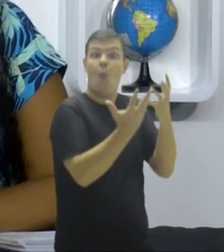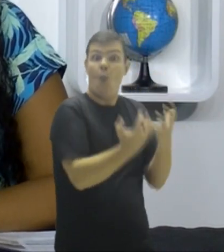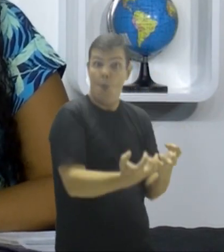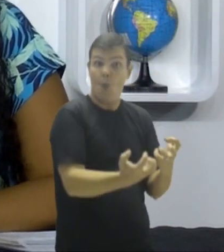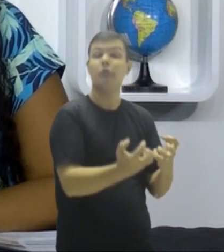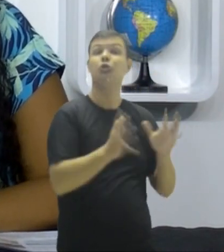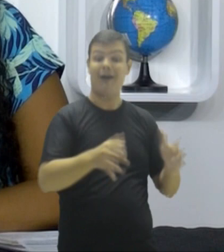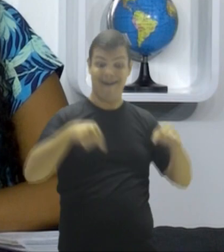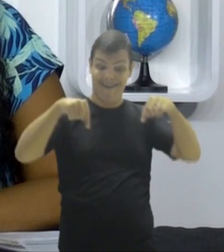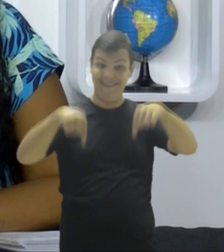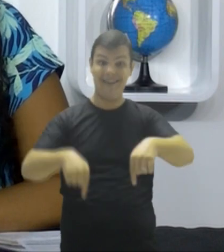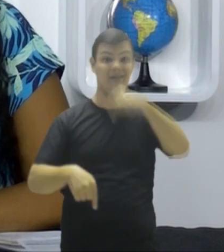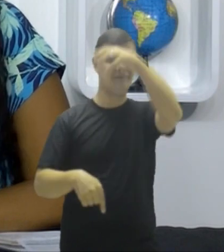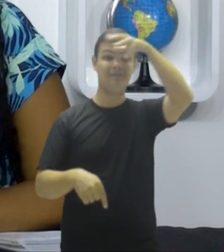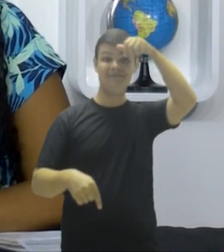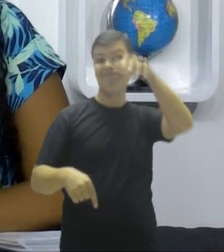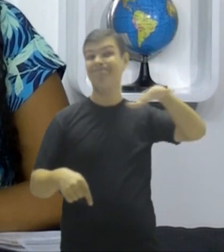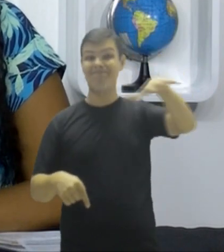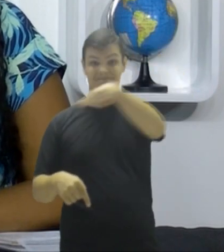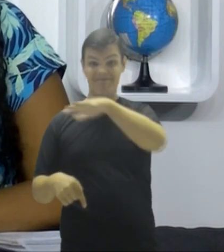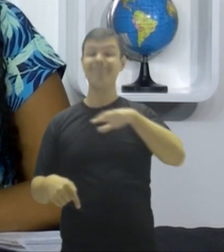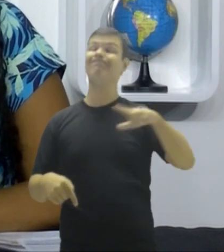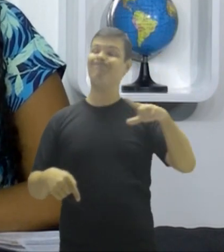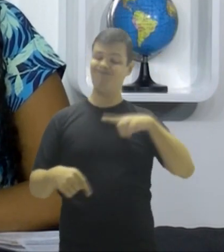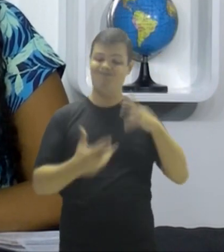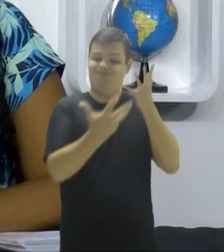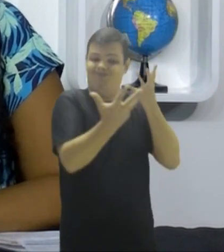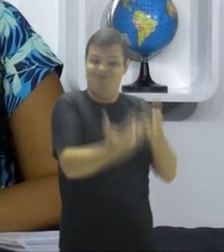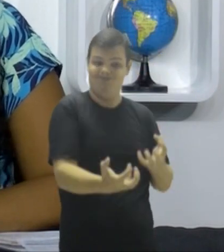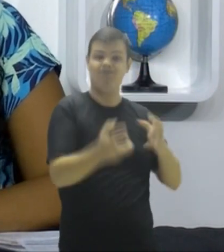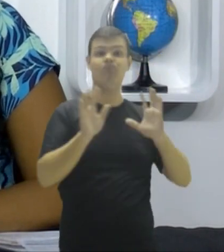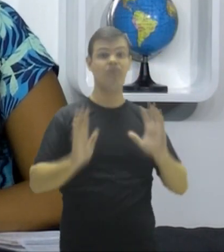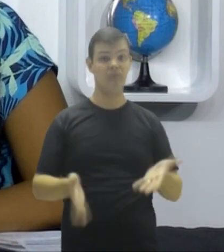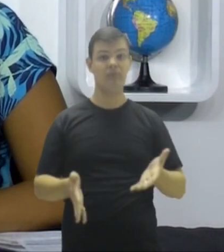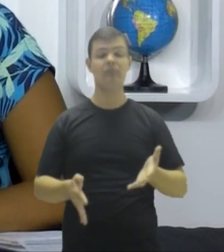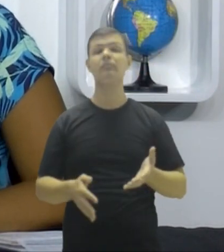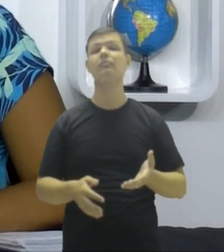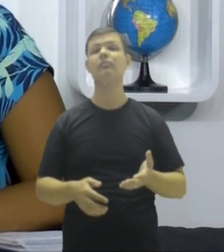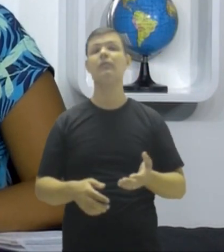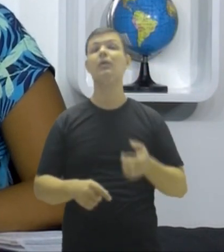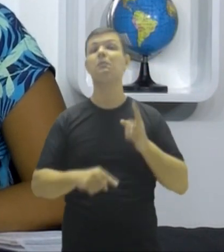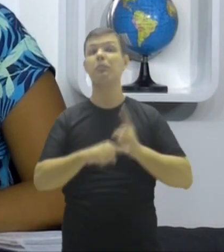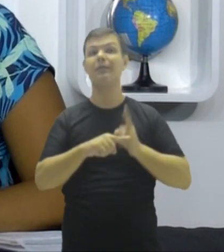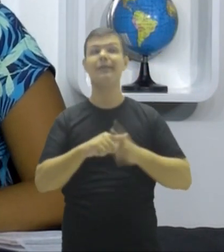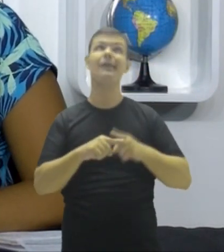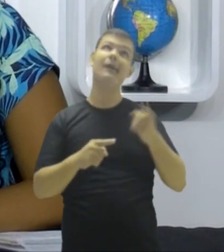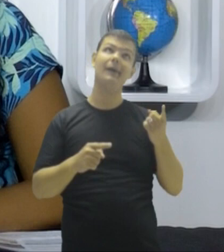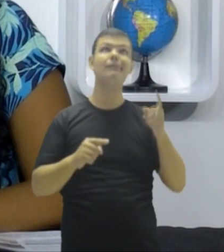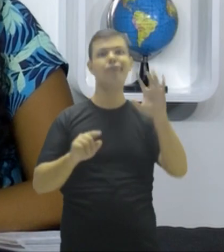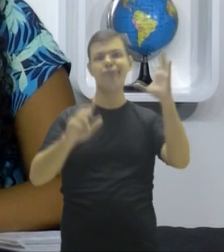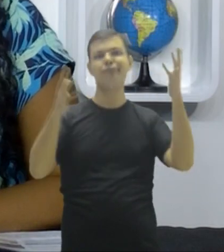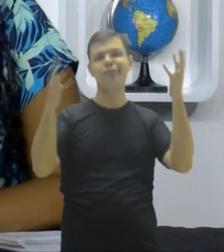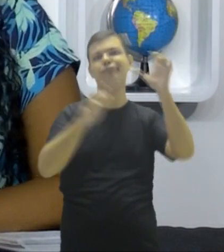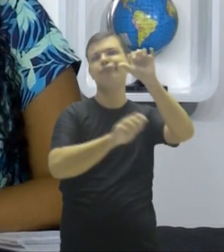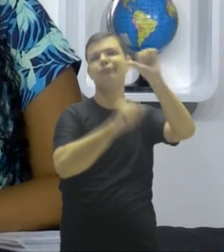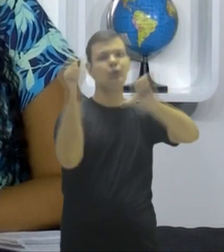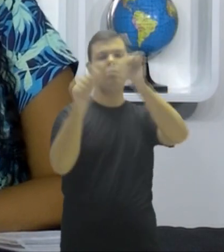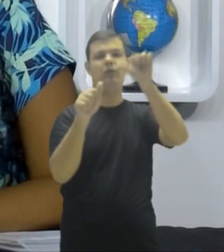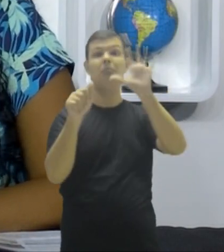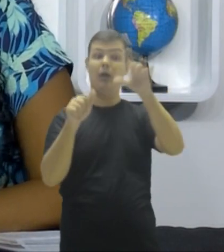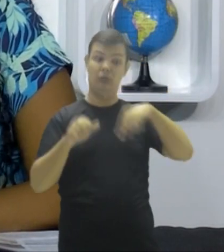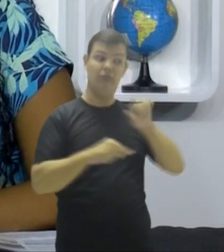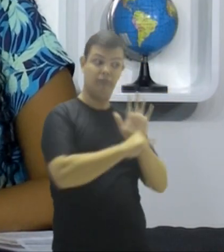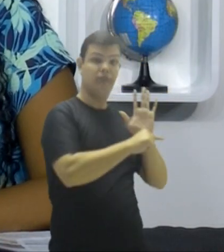acreditem, aqui na Amazônia, rios secaram. Mas foi uma condição climática, mas nós precisamos fazer a